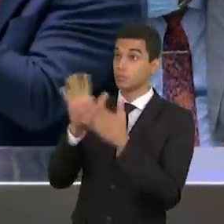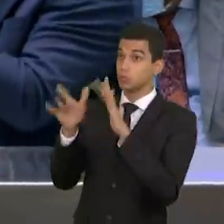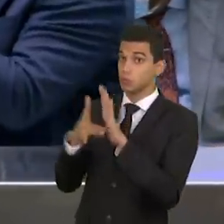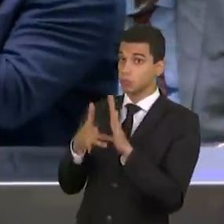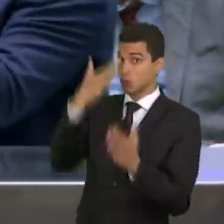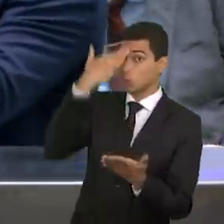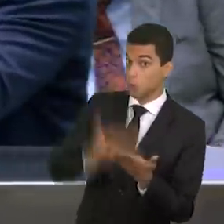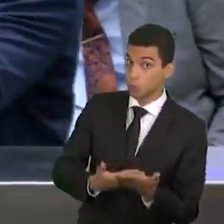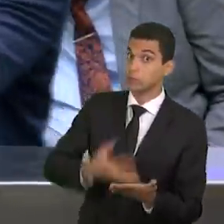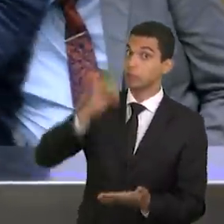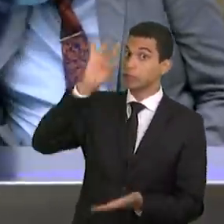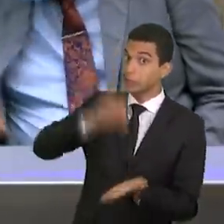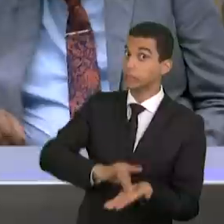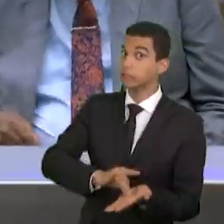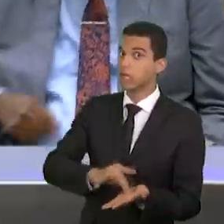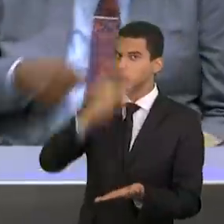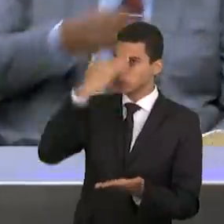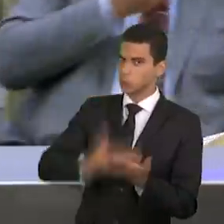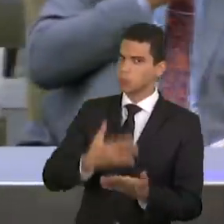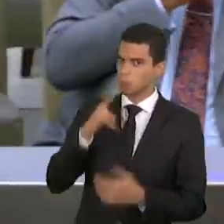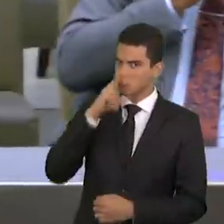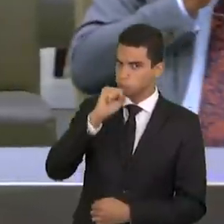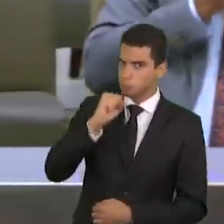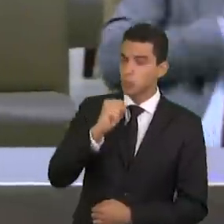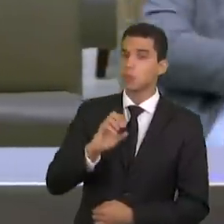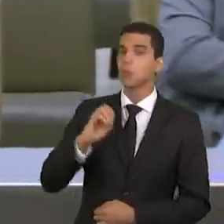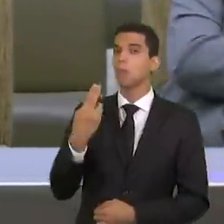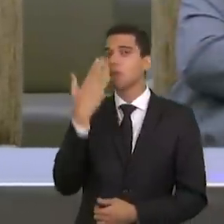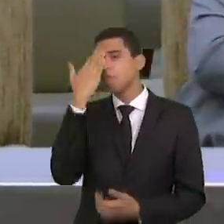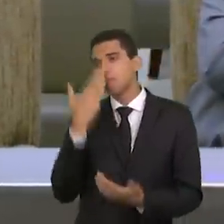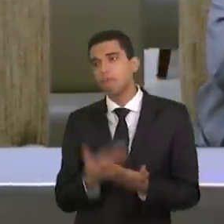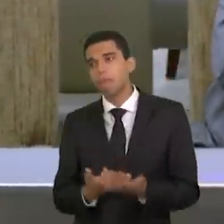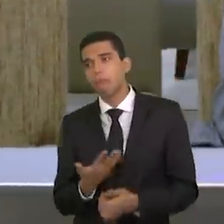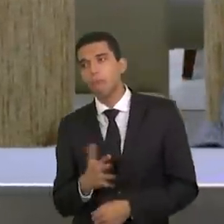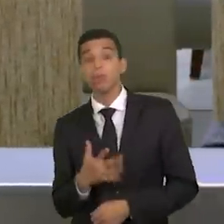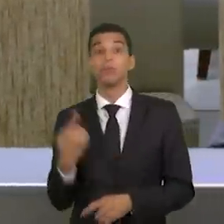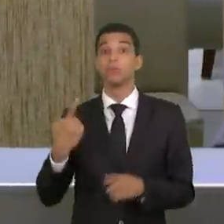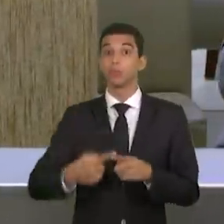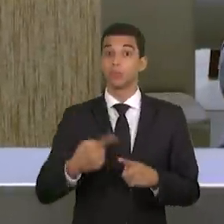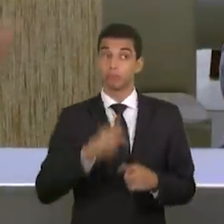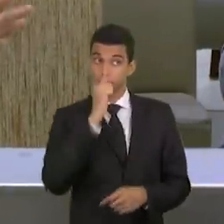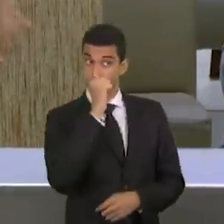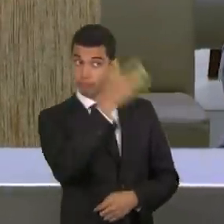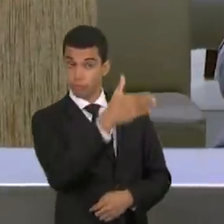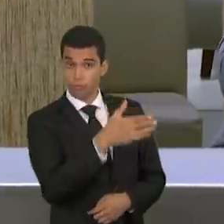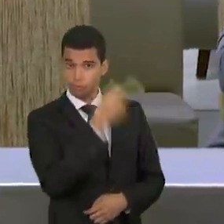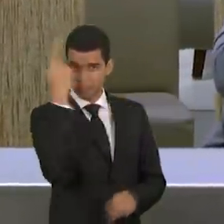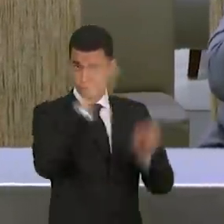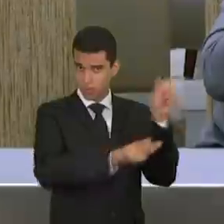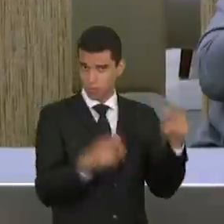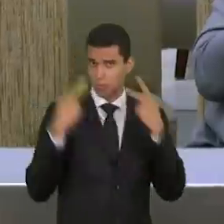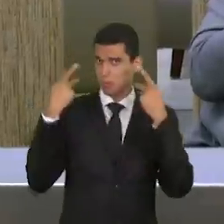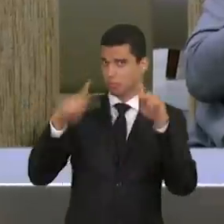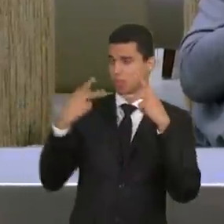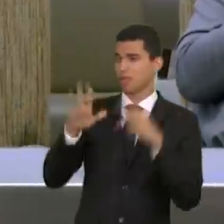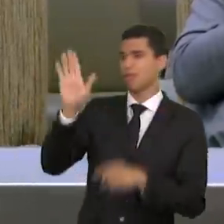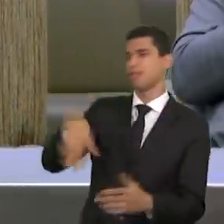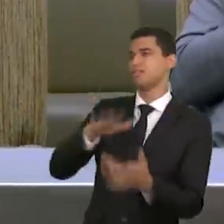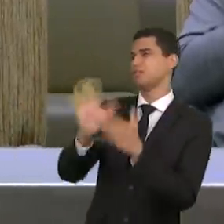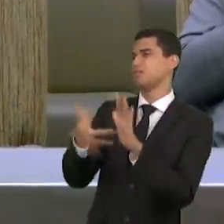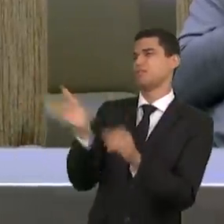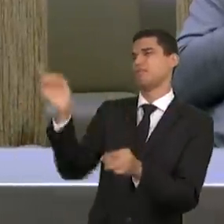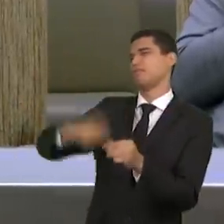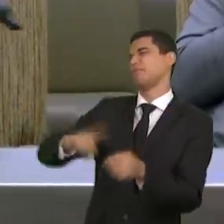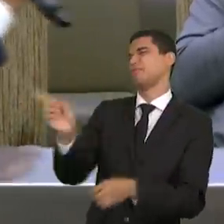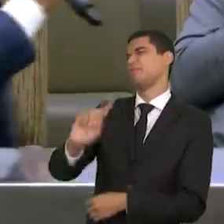Jesus? Se já está se pregando por aí que ele não vai mais voltar. Eu vi outro dia um depoimento de um certo